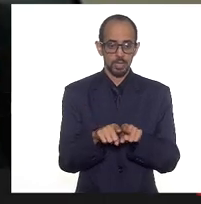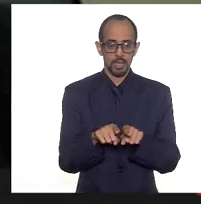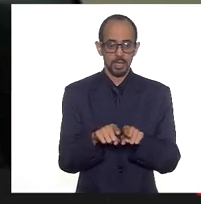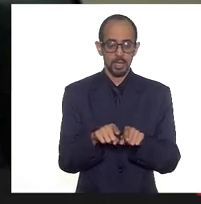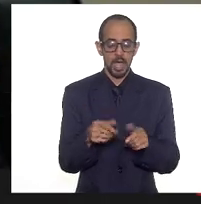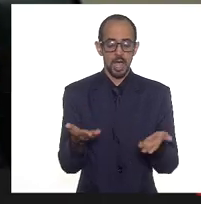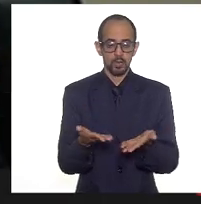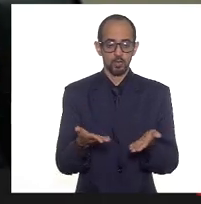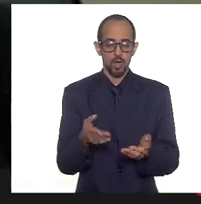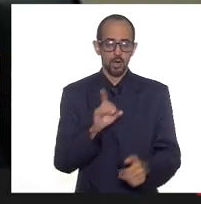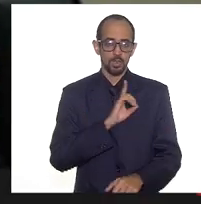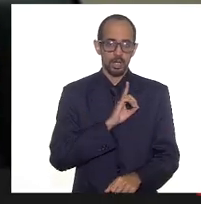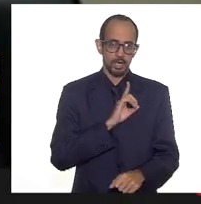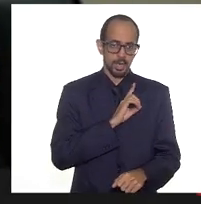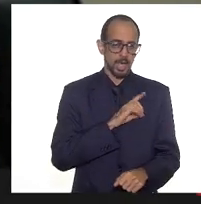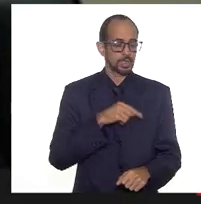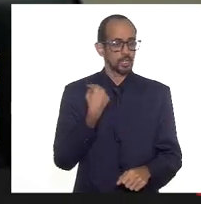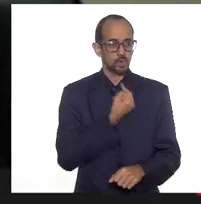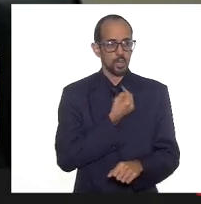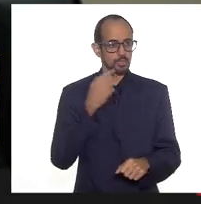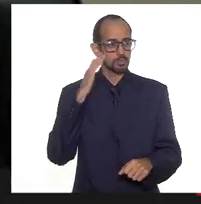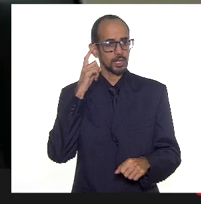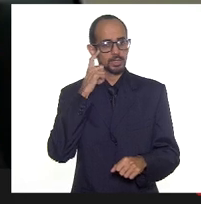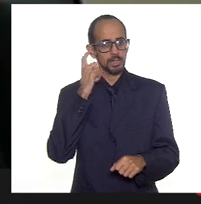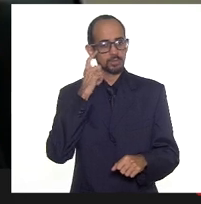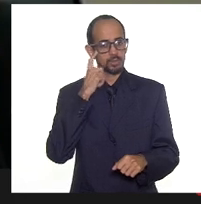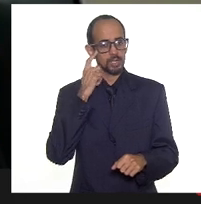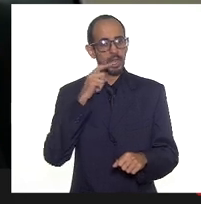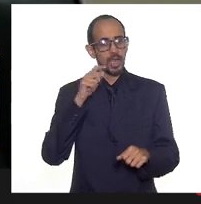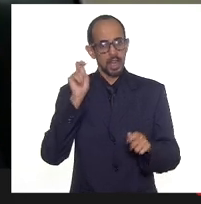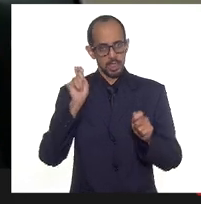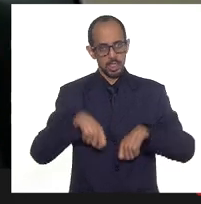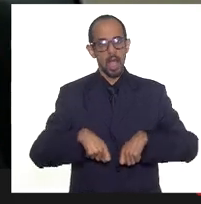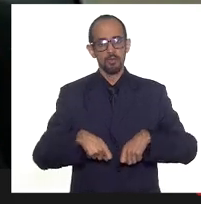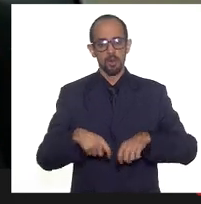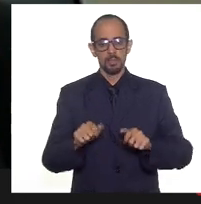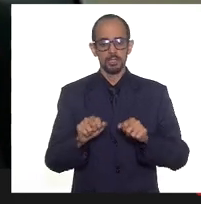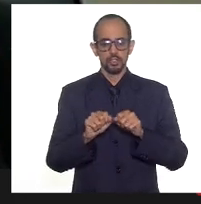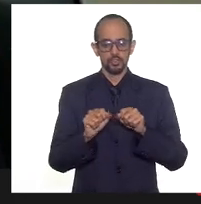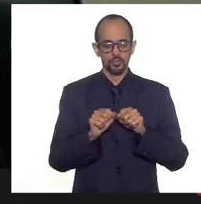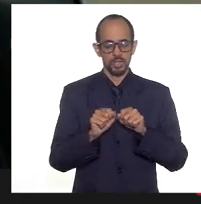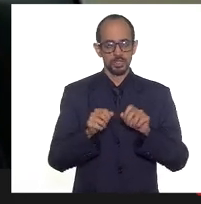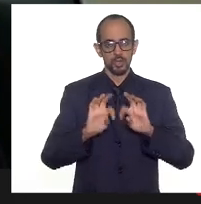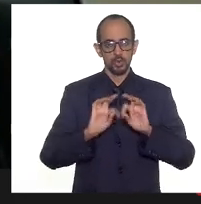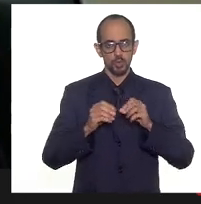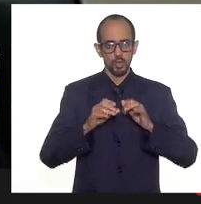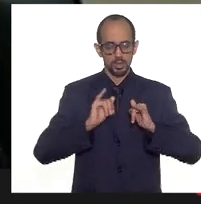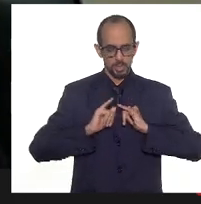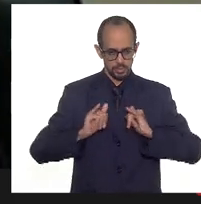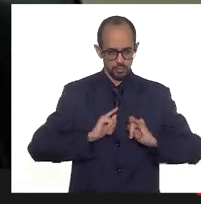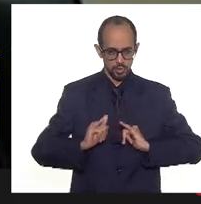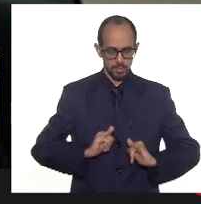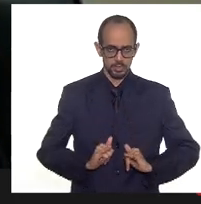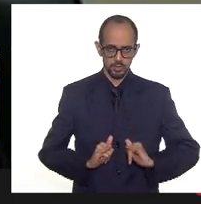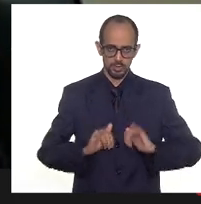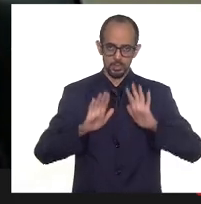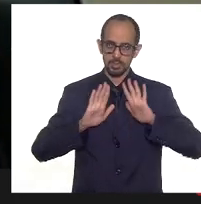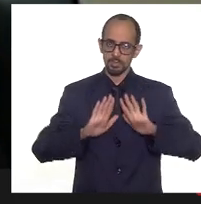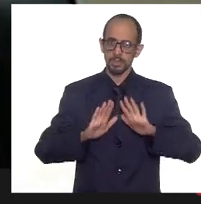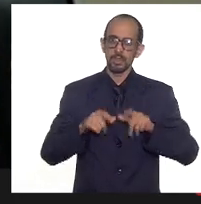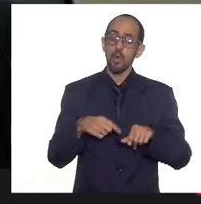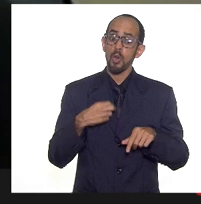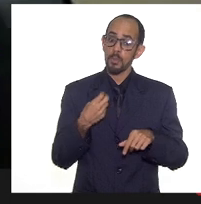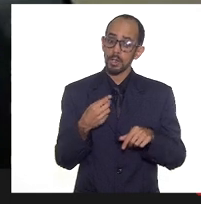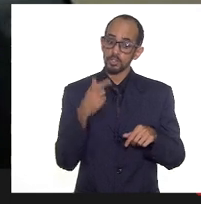seria suficiente para que nós pudéssemos estabelecer aí um quadro de dados, né? Ou pelo menos ter um indicativo do número